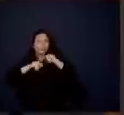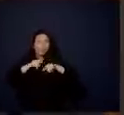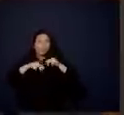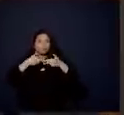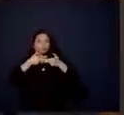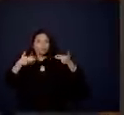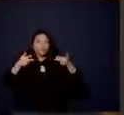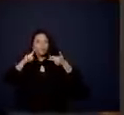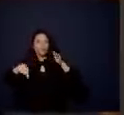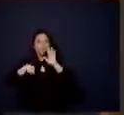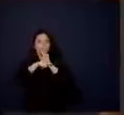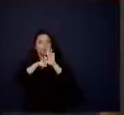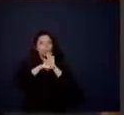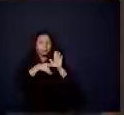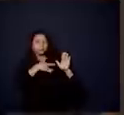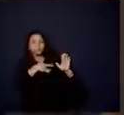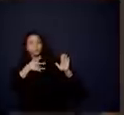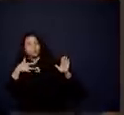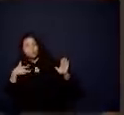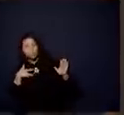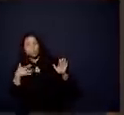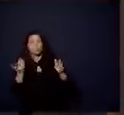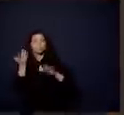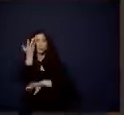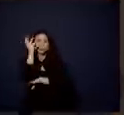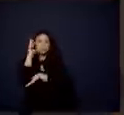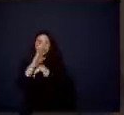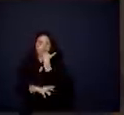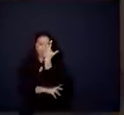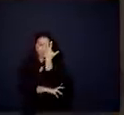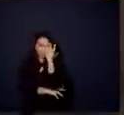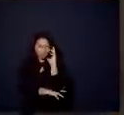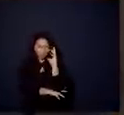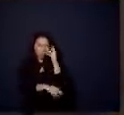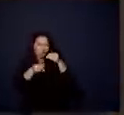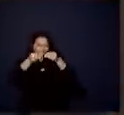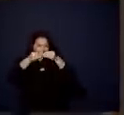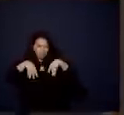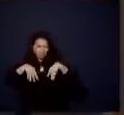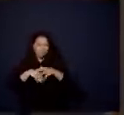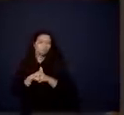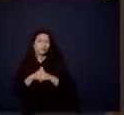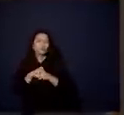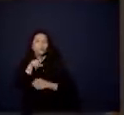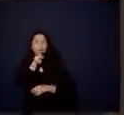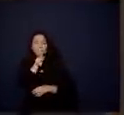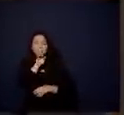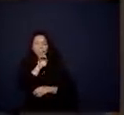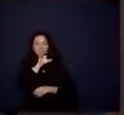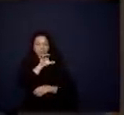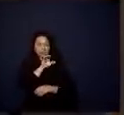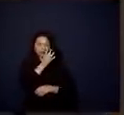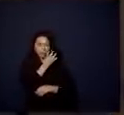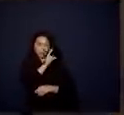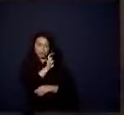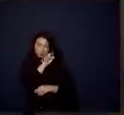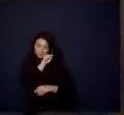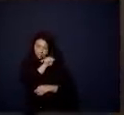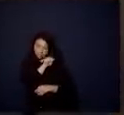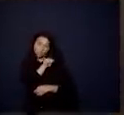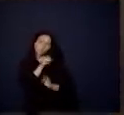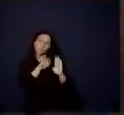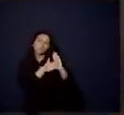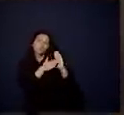que tem impactos negativos sobre saúde meio ambiente esses dois então na PEC 45 a ideia que você tenha